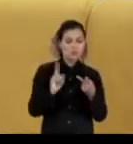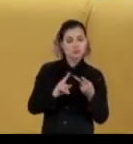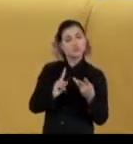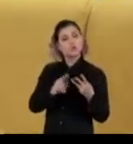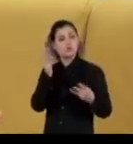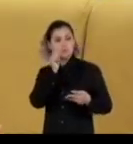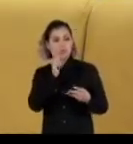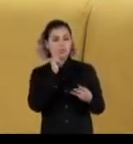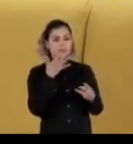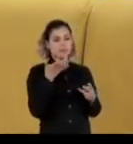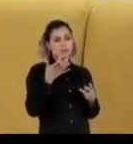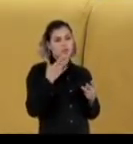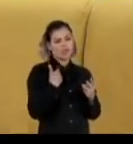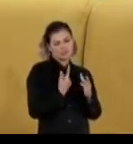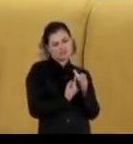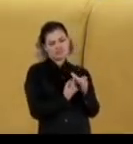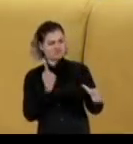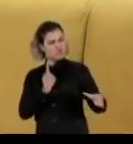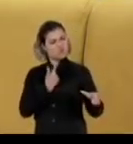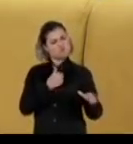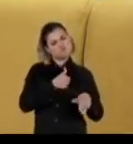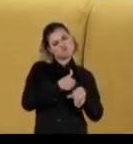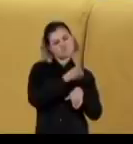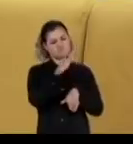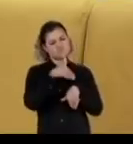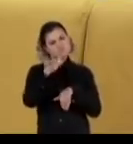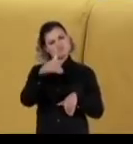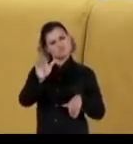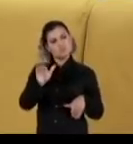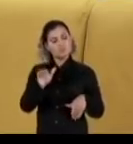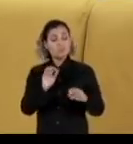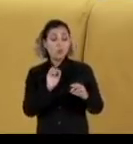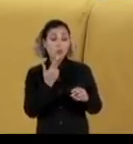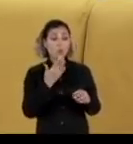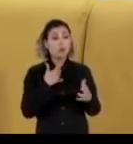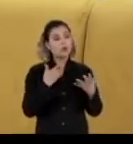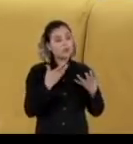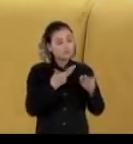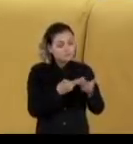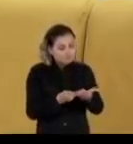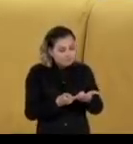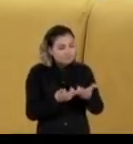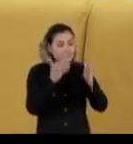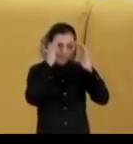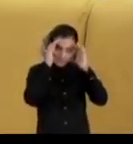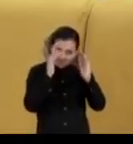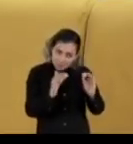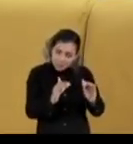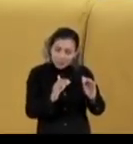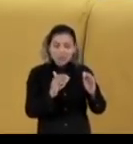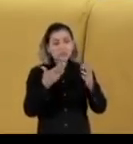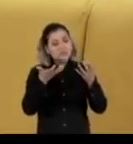menina que exclui as outras, ou eu desejo ser aquele que tolera, aquele que respeita, aquele